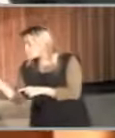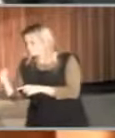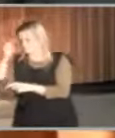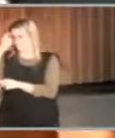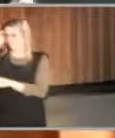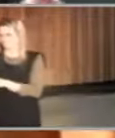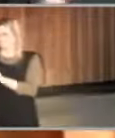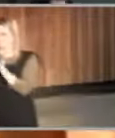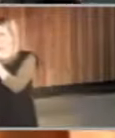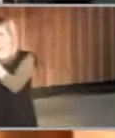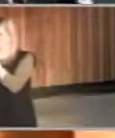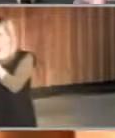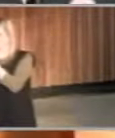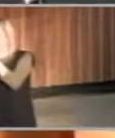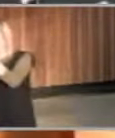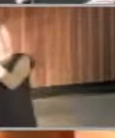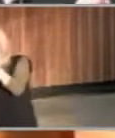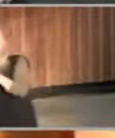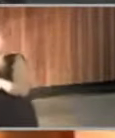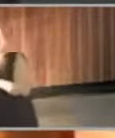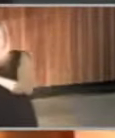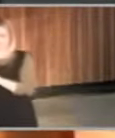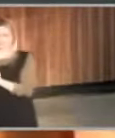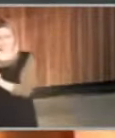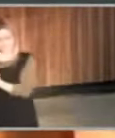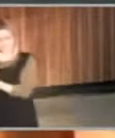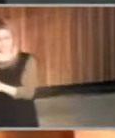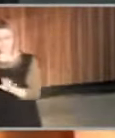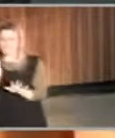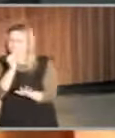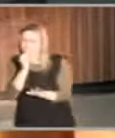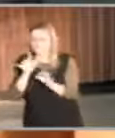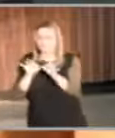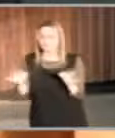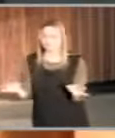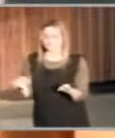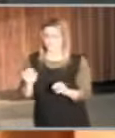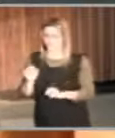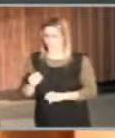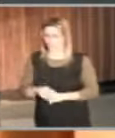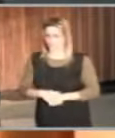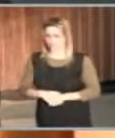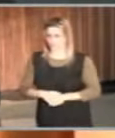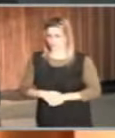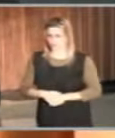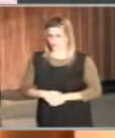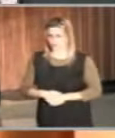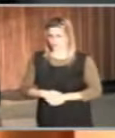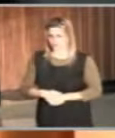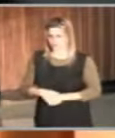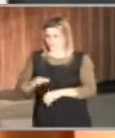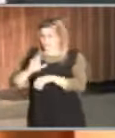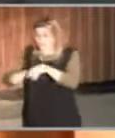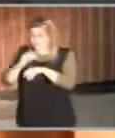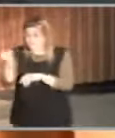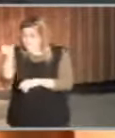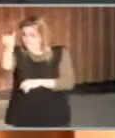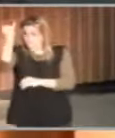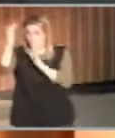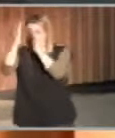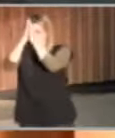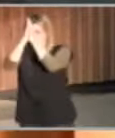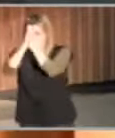e eu fico pensando em algumas coisas simples por exemplo o centro da adoração